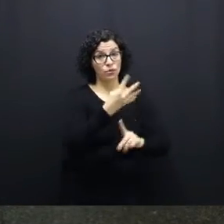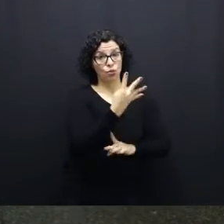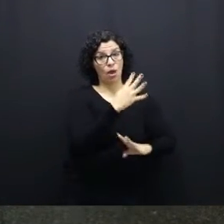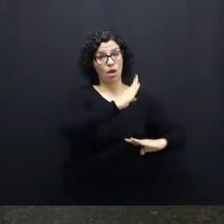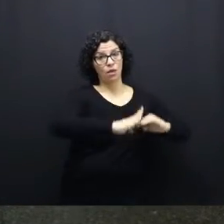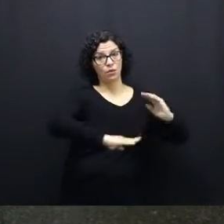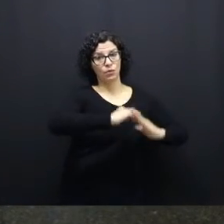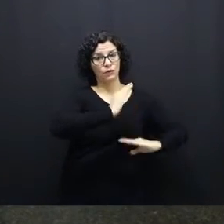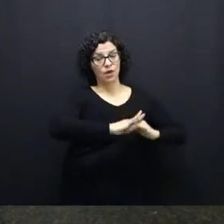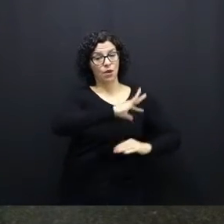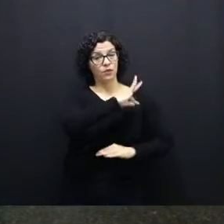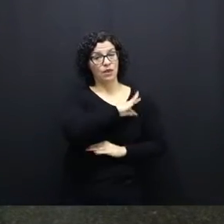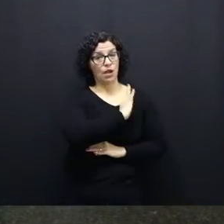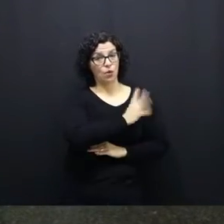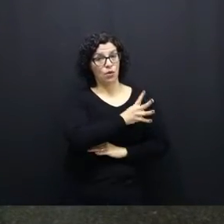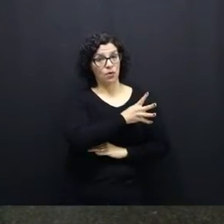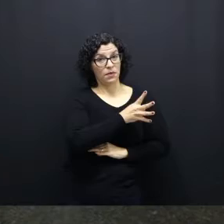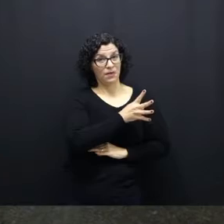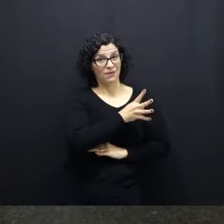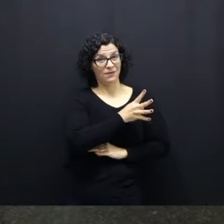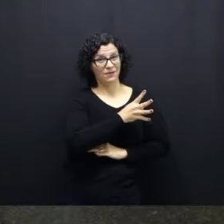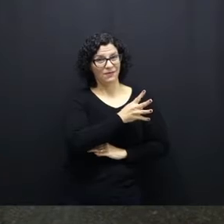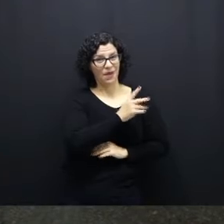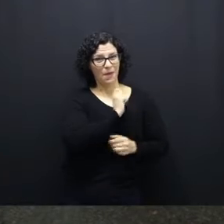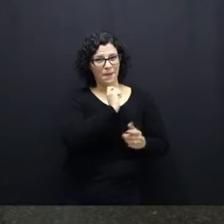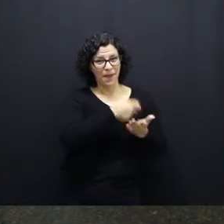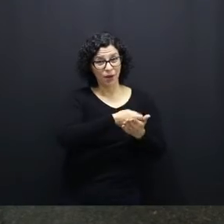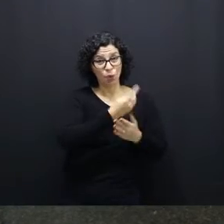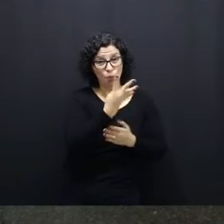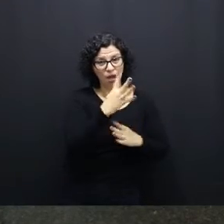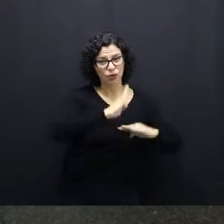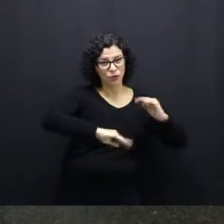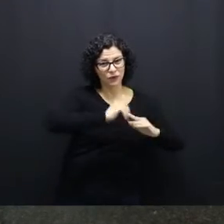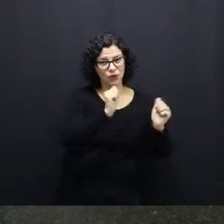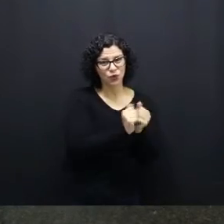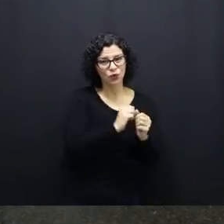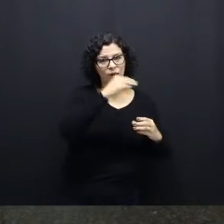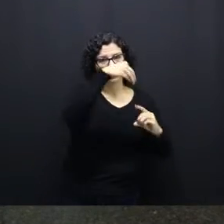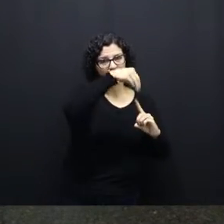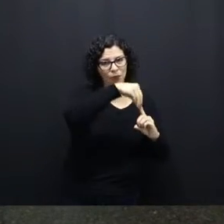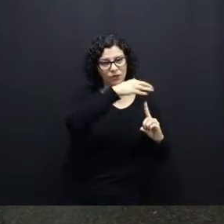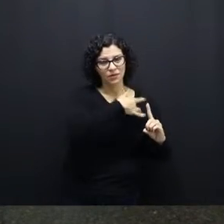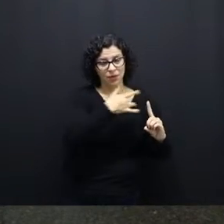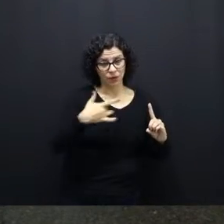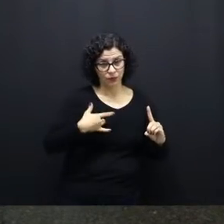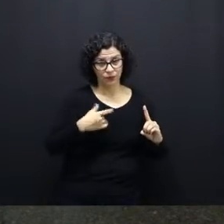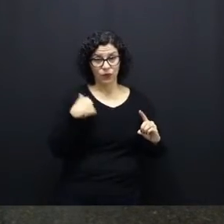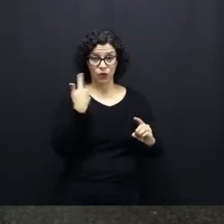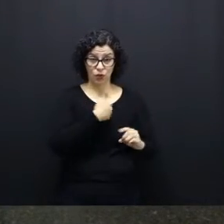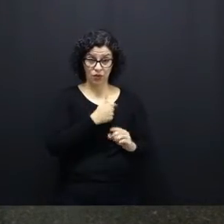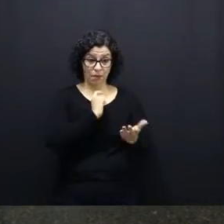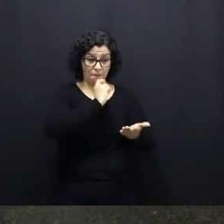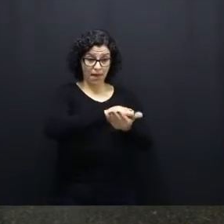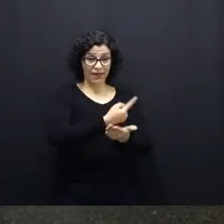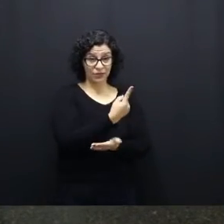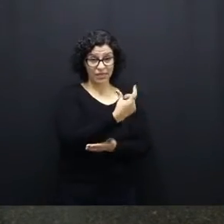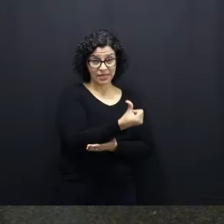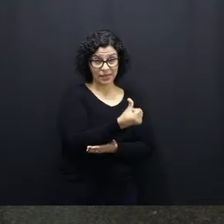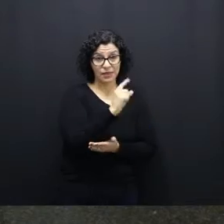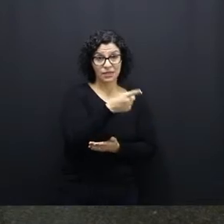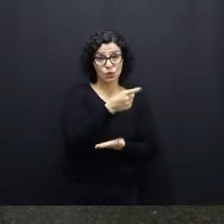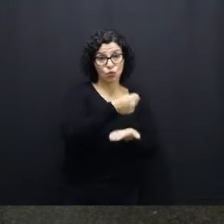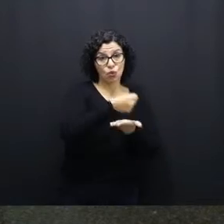mas expectativa maravilhosa é só que não é só isso nós temos Quatro médicos pelo valor de 1 e